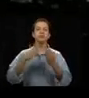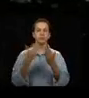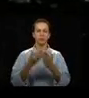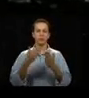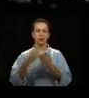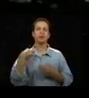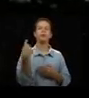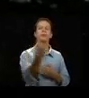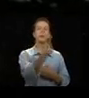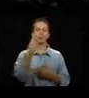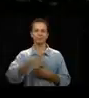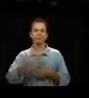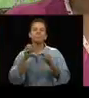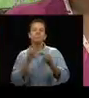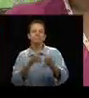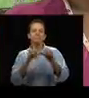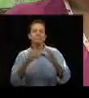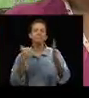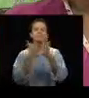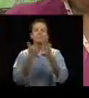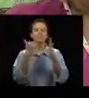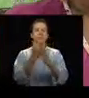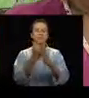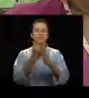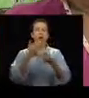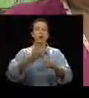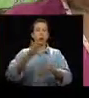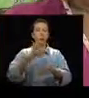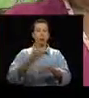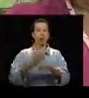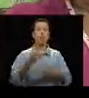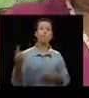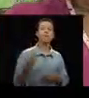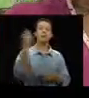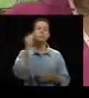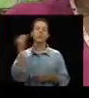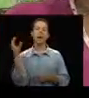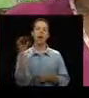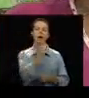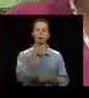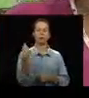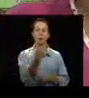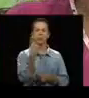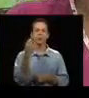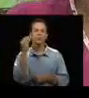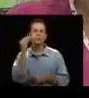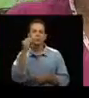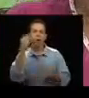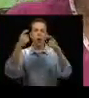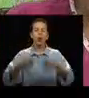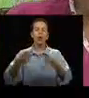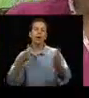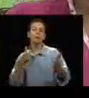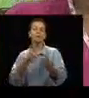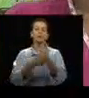situação. Nós fomos recrutados, participamos de um treinamento e a primeira providência nossa foi nós nos deslocamos